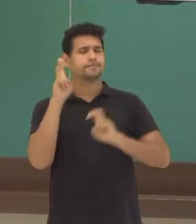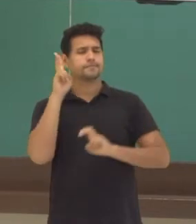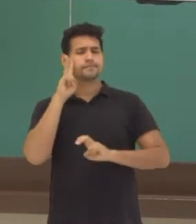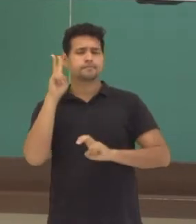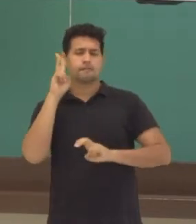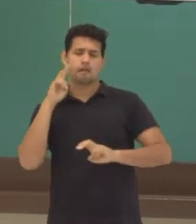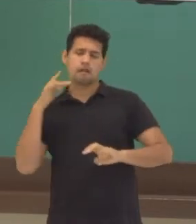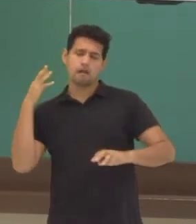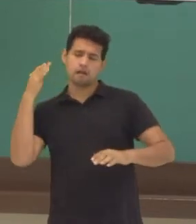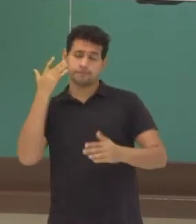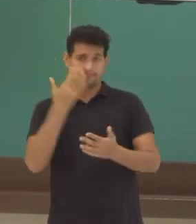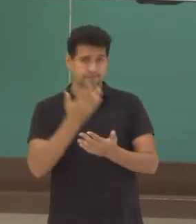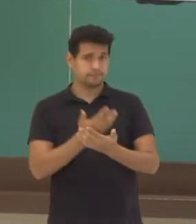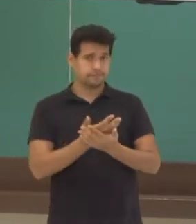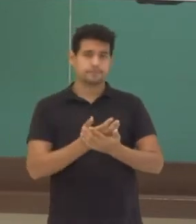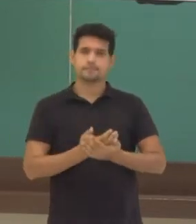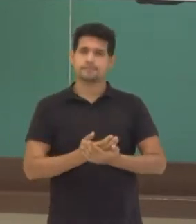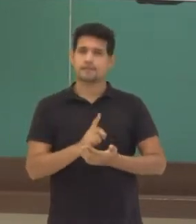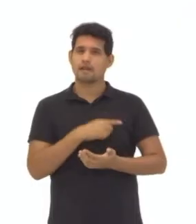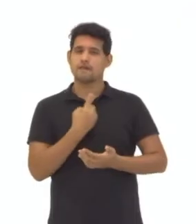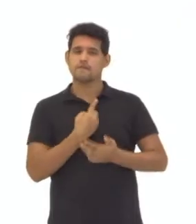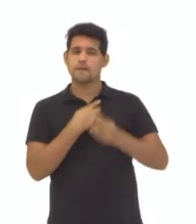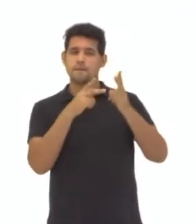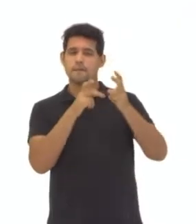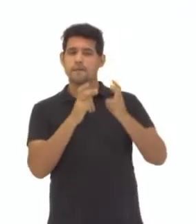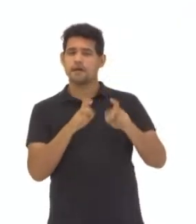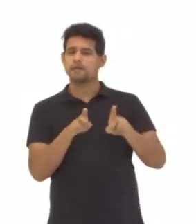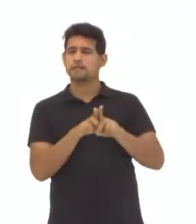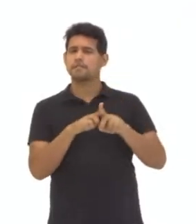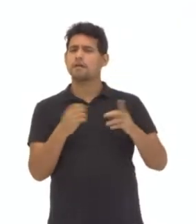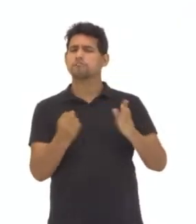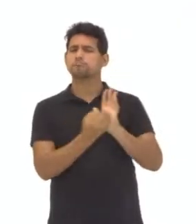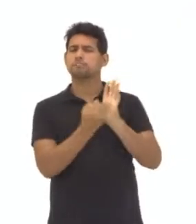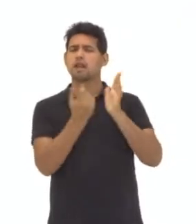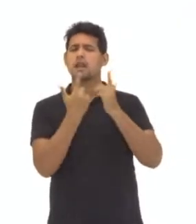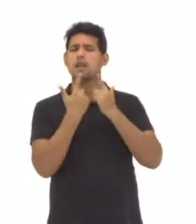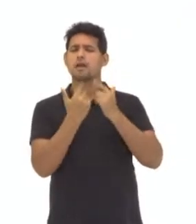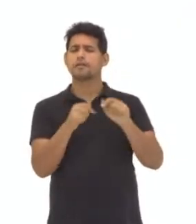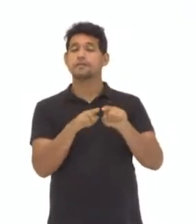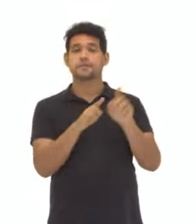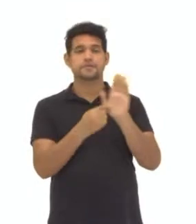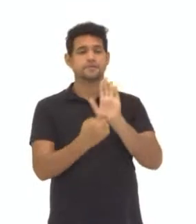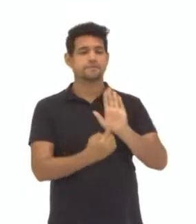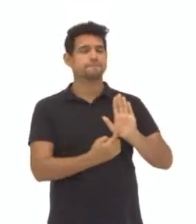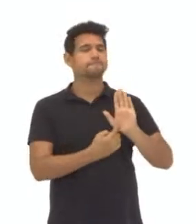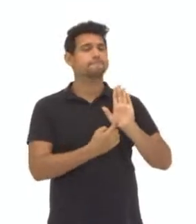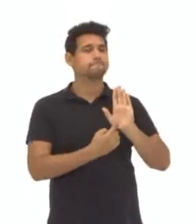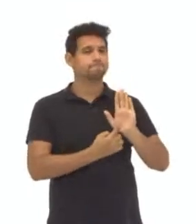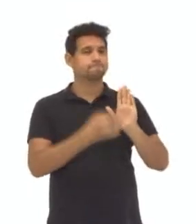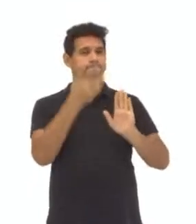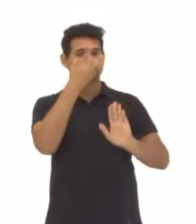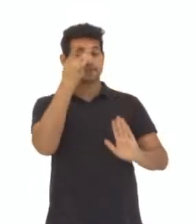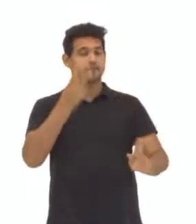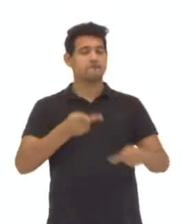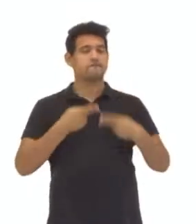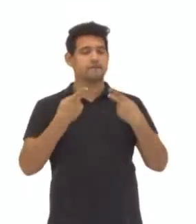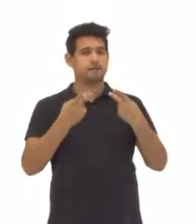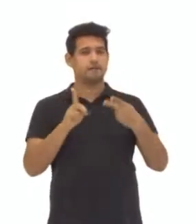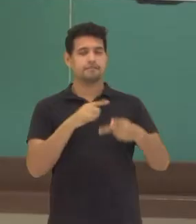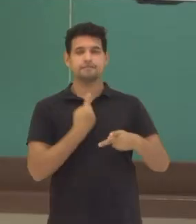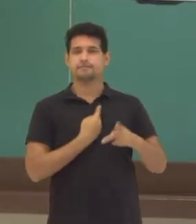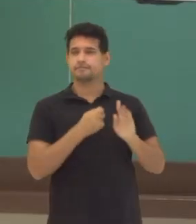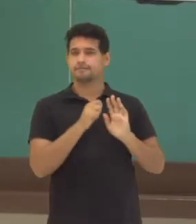memórias. Vamos identificar as marcas linguísticas que evidenciam o locutor e o interlocutor dentro do nosso